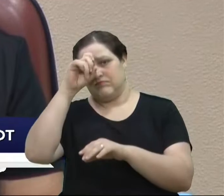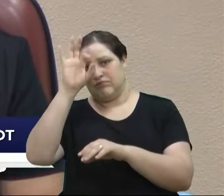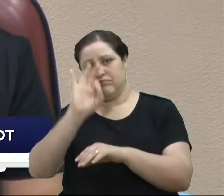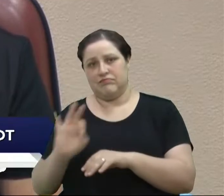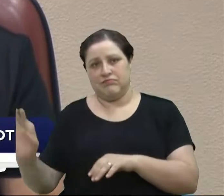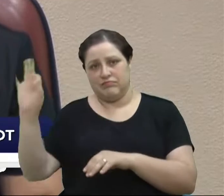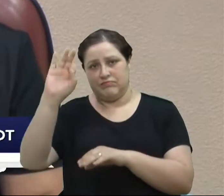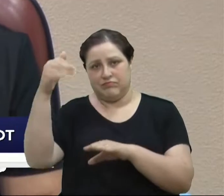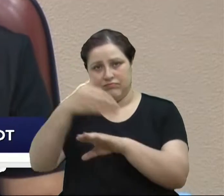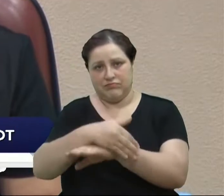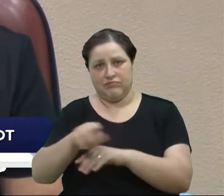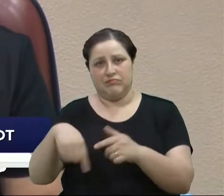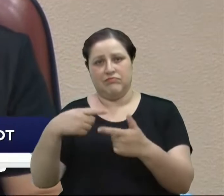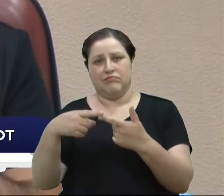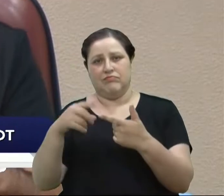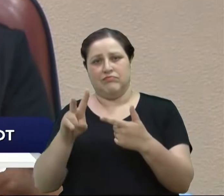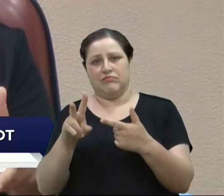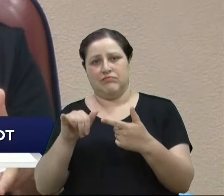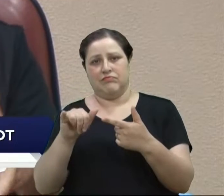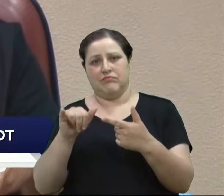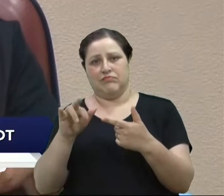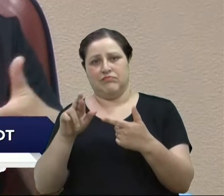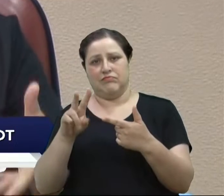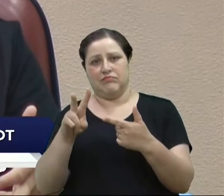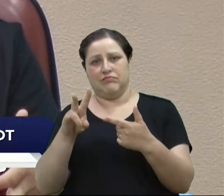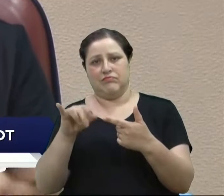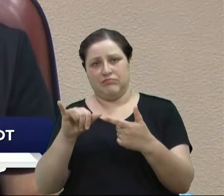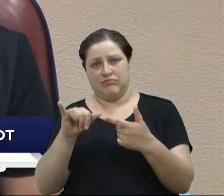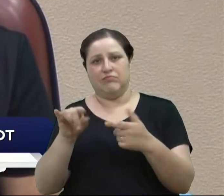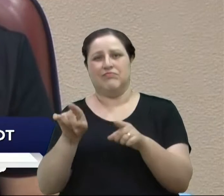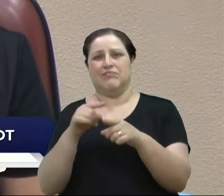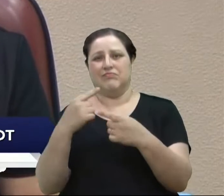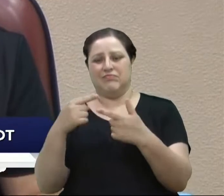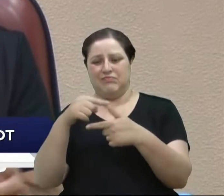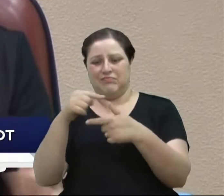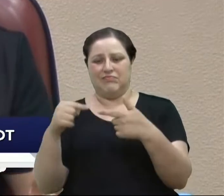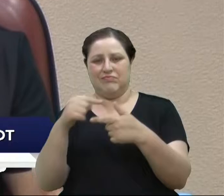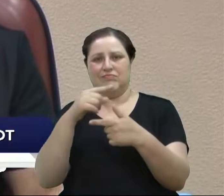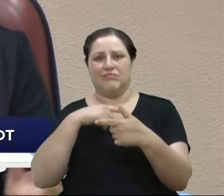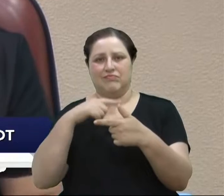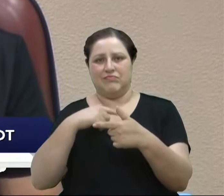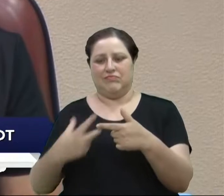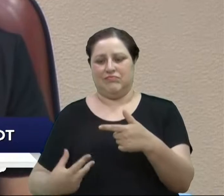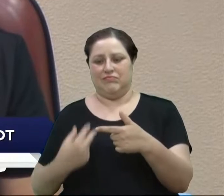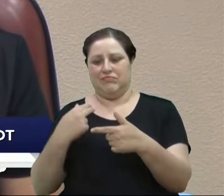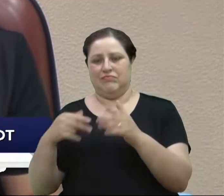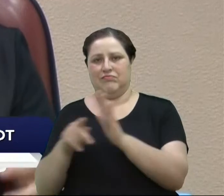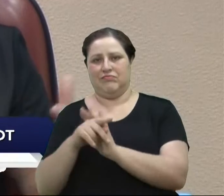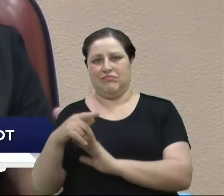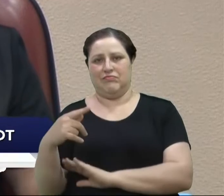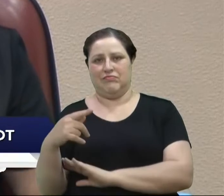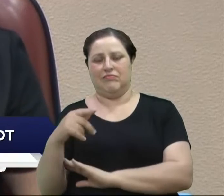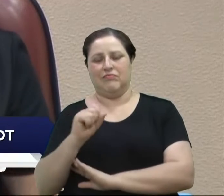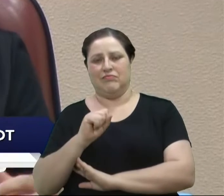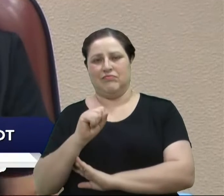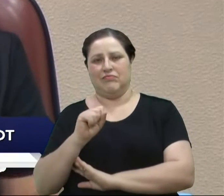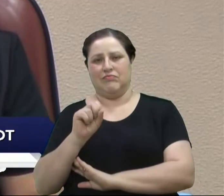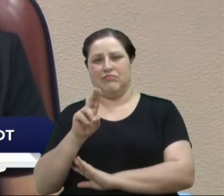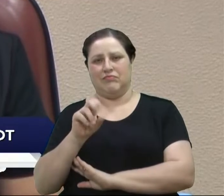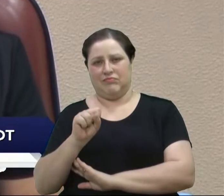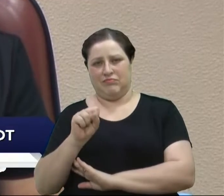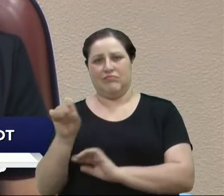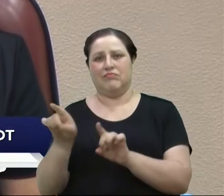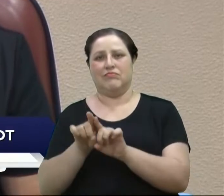SUS. Essa relação, como é que está, principalmente tem hemodiálise e outras cirurgias, a lista de espera